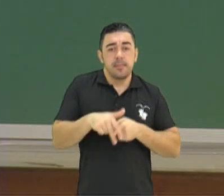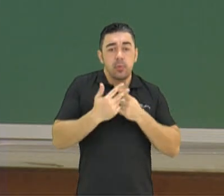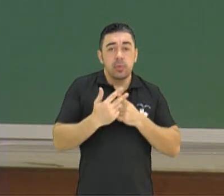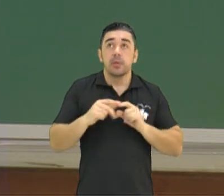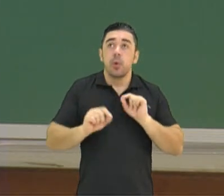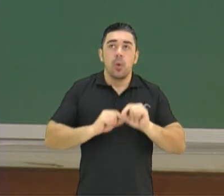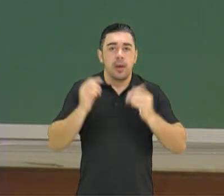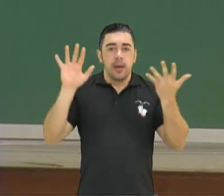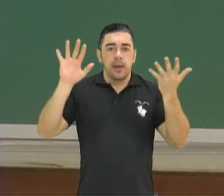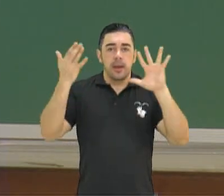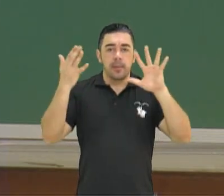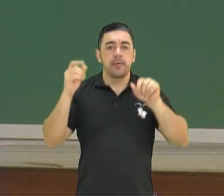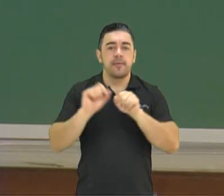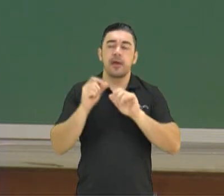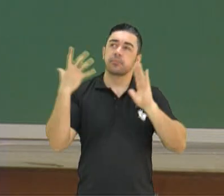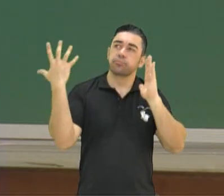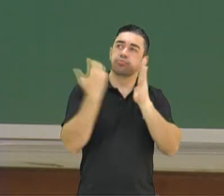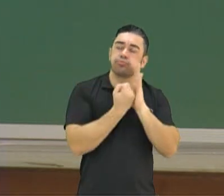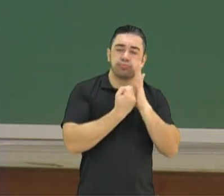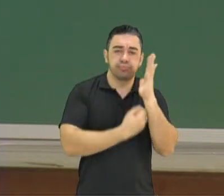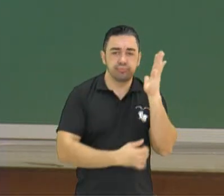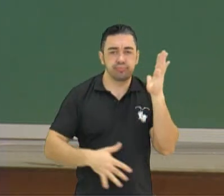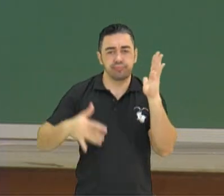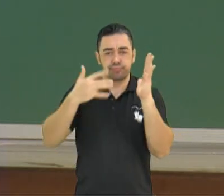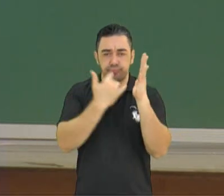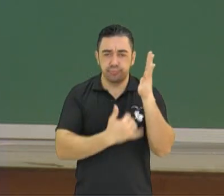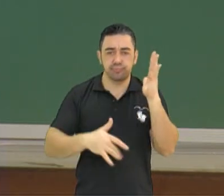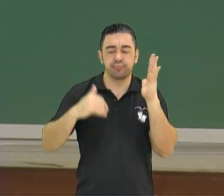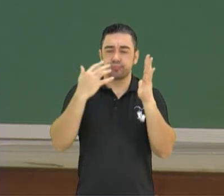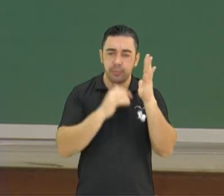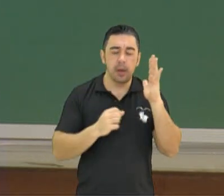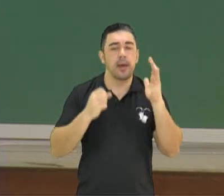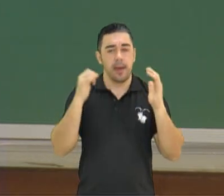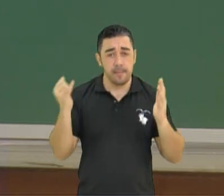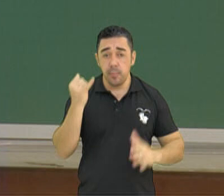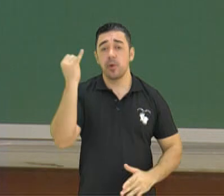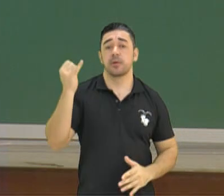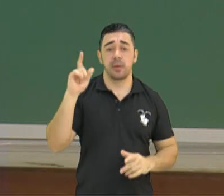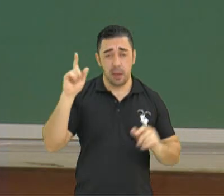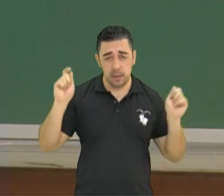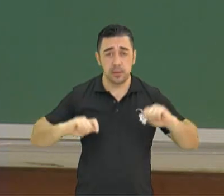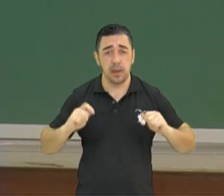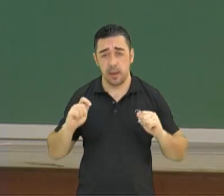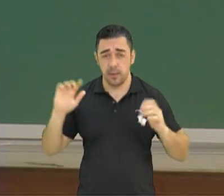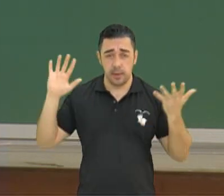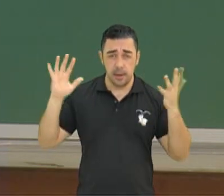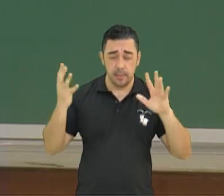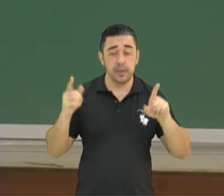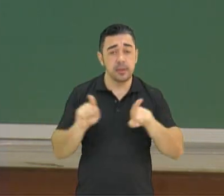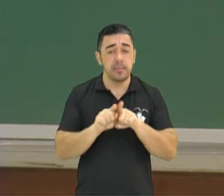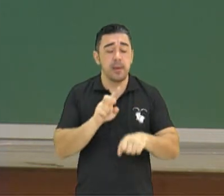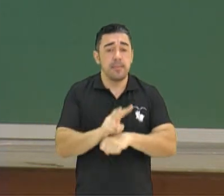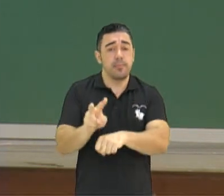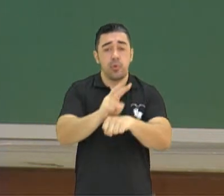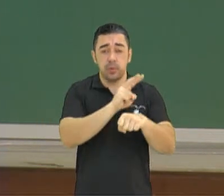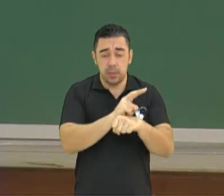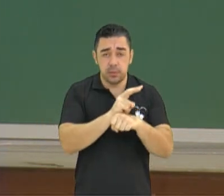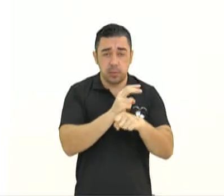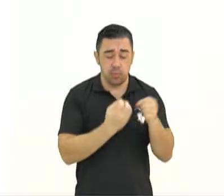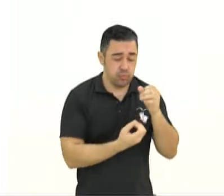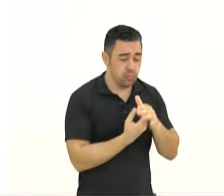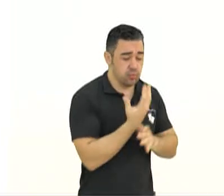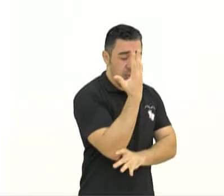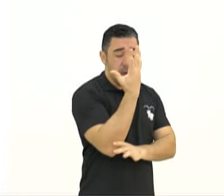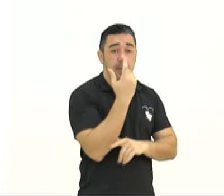Porque fazem fotossíntese, estão sequestrando o gás carbônico, isso é importante para o clima do planeta. E ainda a proteção do solo. Quando você planta em plantas, né, as raízes